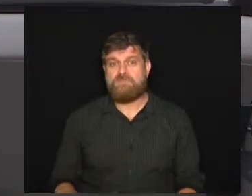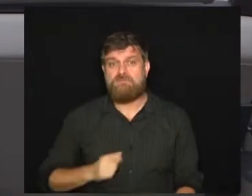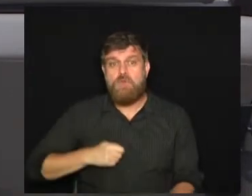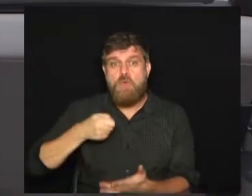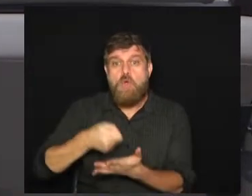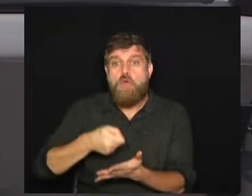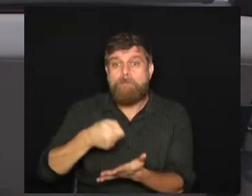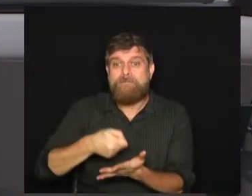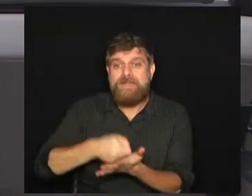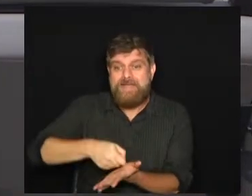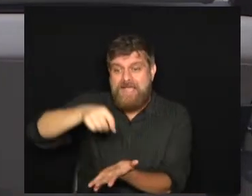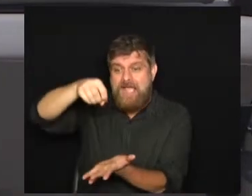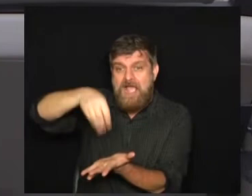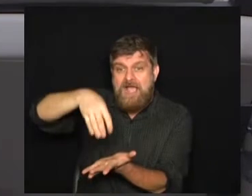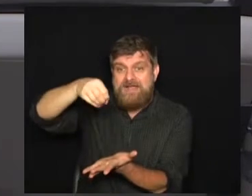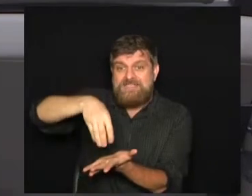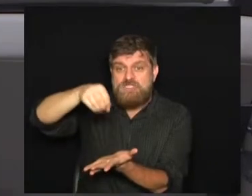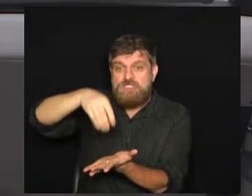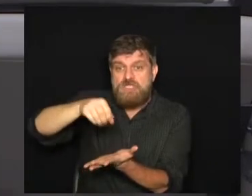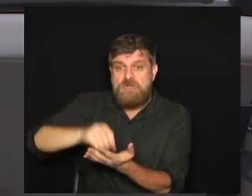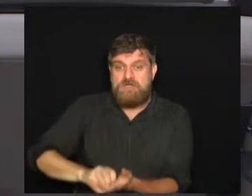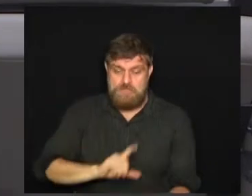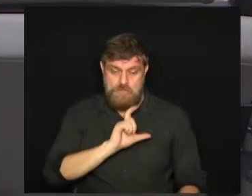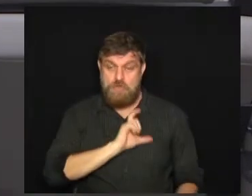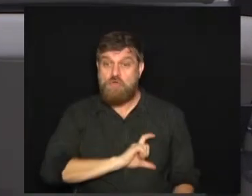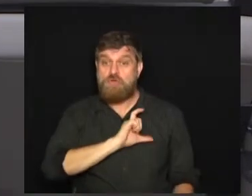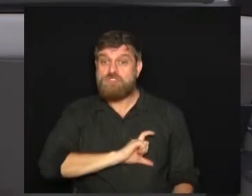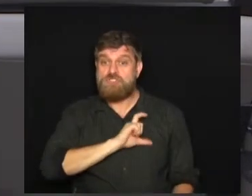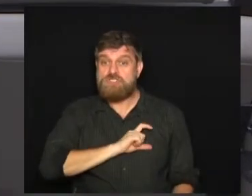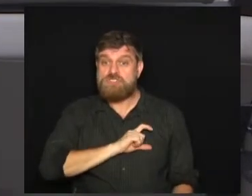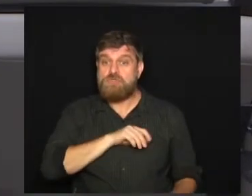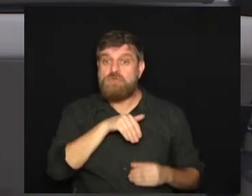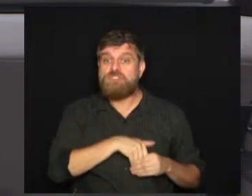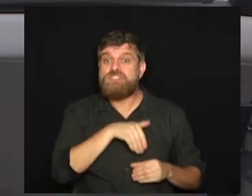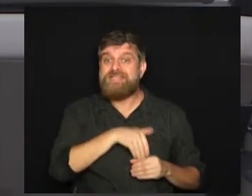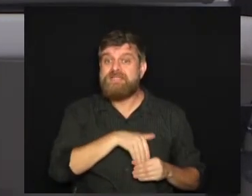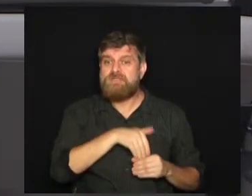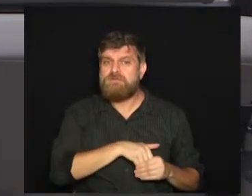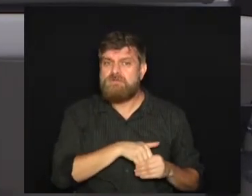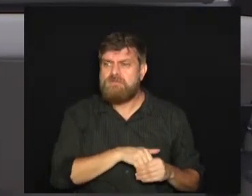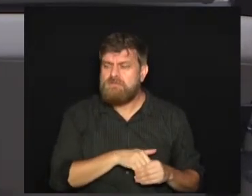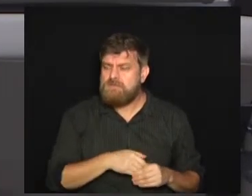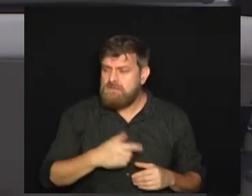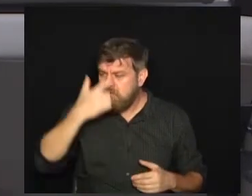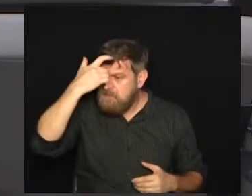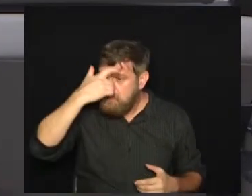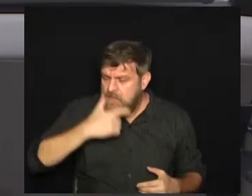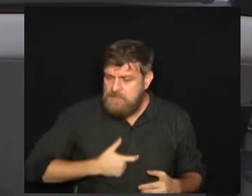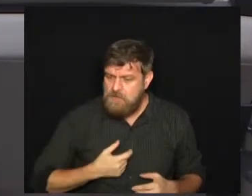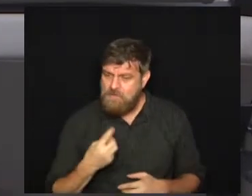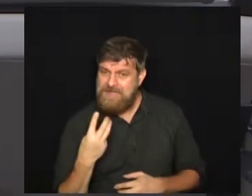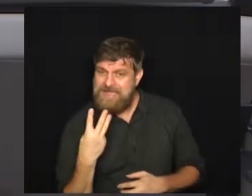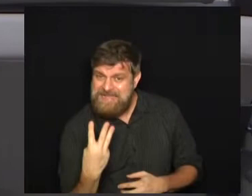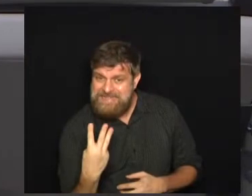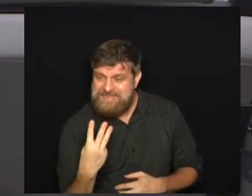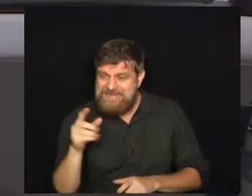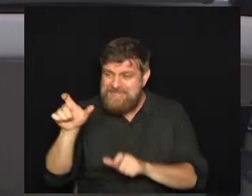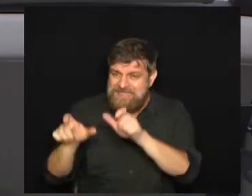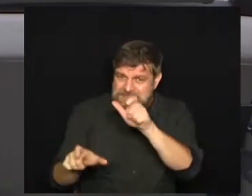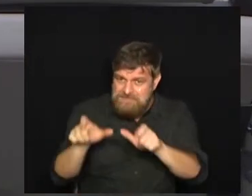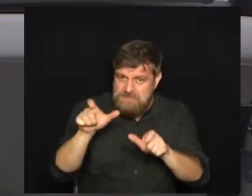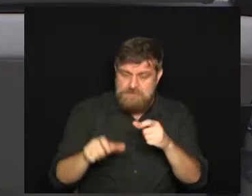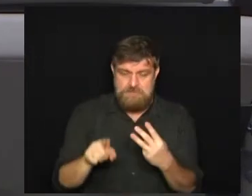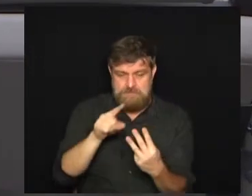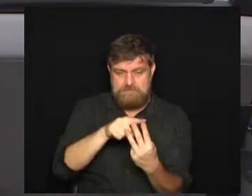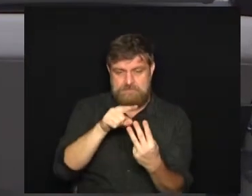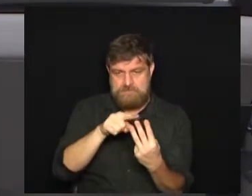uma xerox do título de eleitor. Então, isso daí, eu e mais 3 pessoas que fomos,